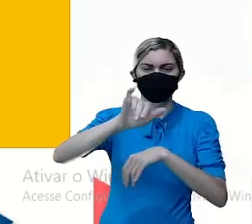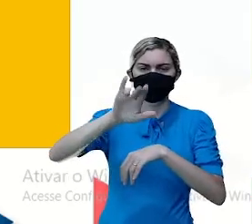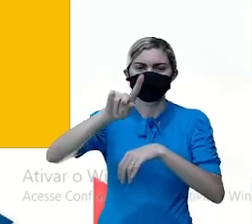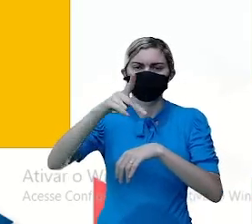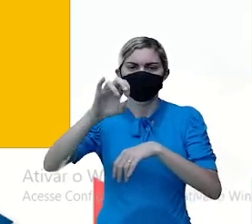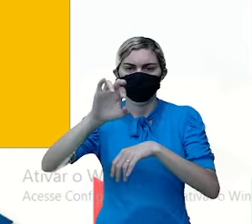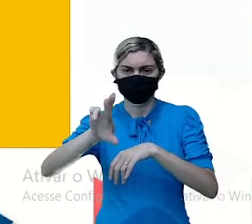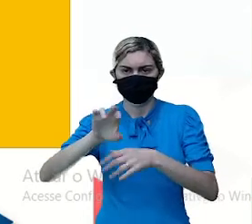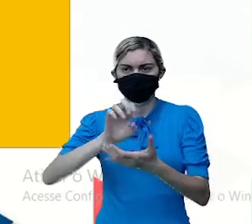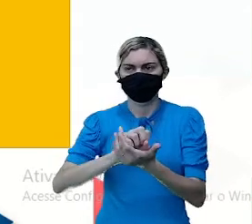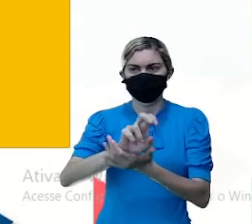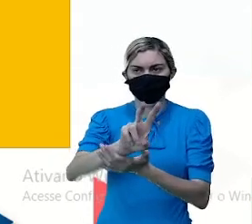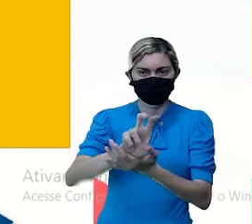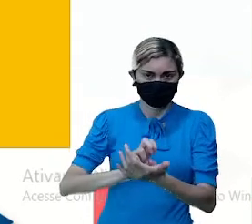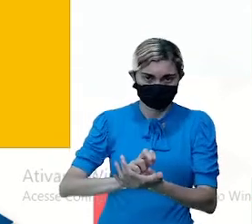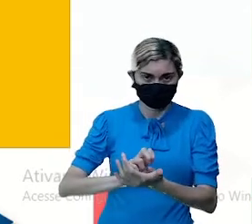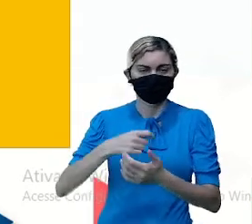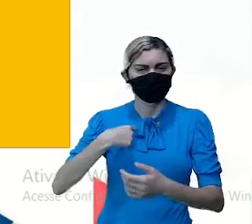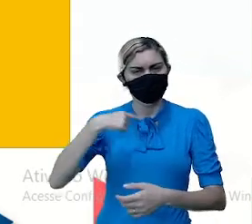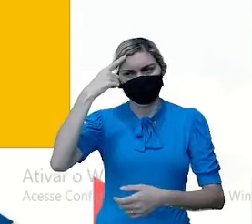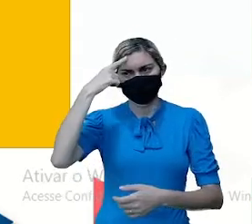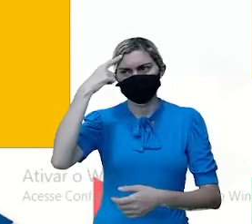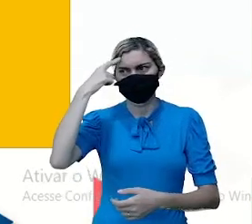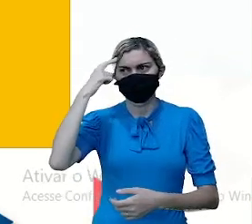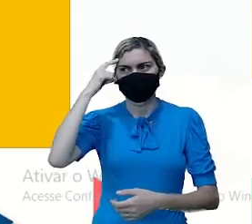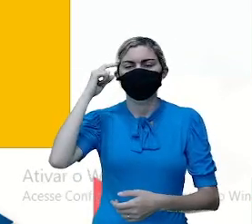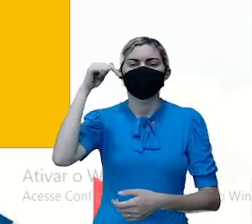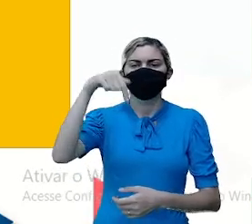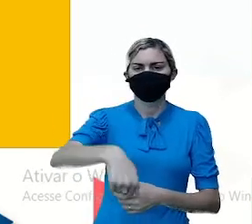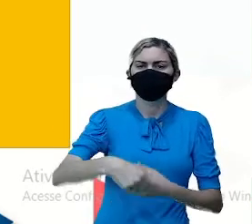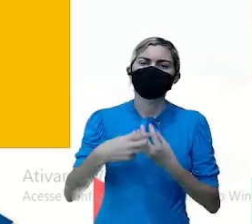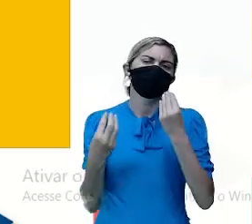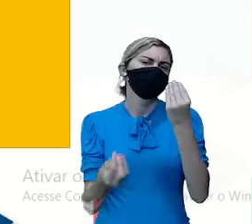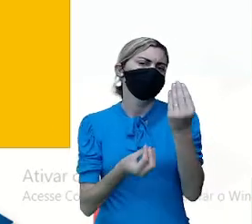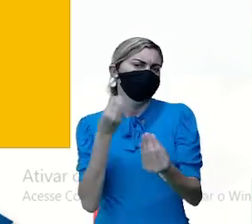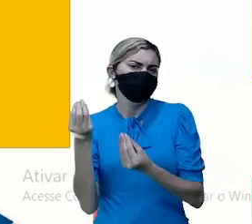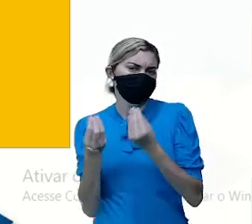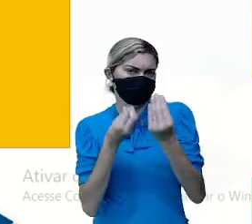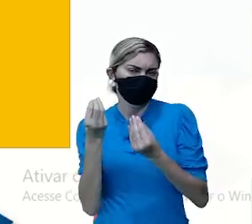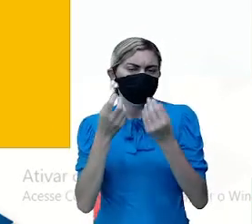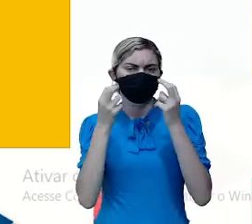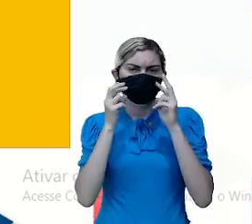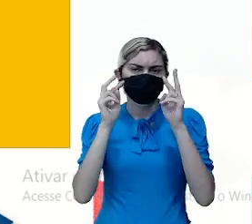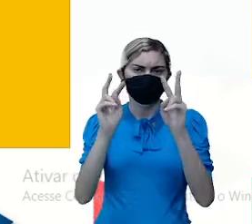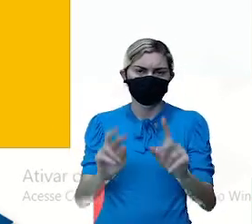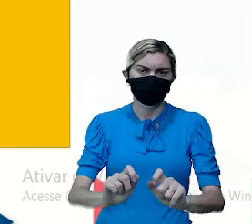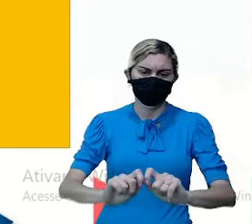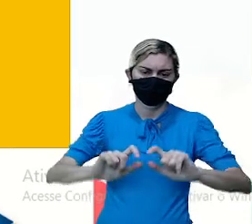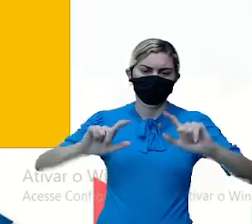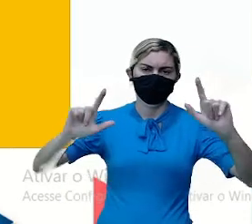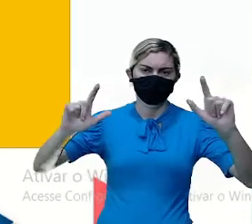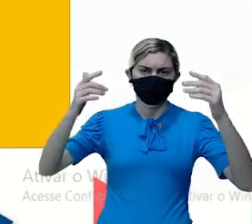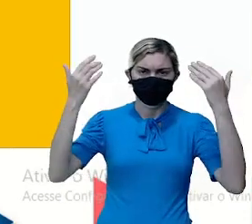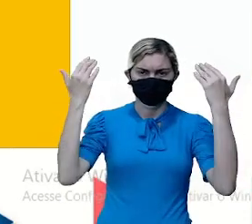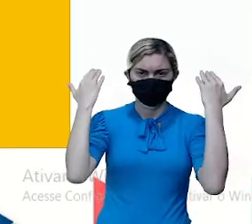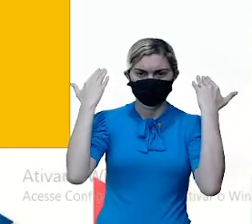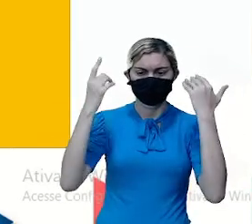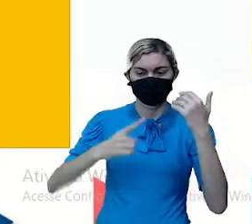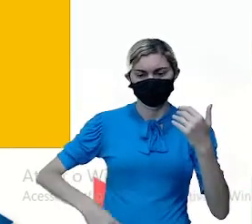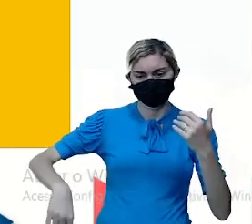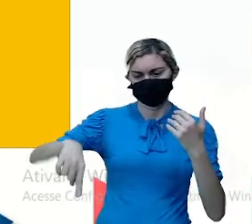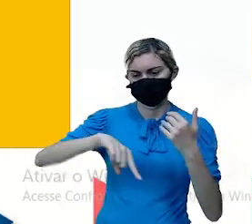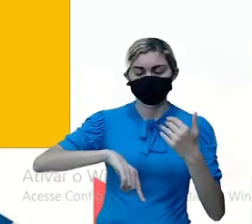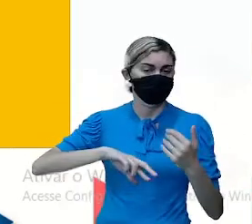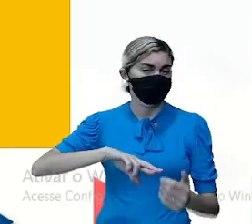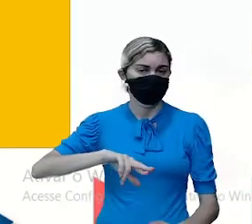da ETEPAC, certo? Vamos ver aqui como é que é? Acompanhando na tela, nós temos aqui, nós